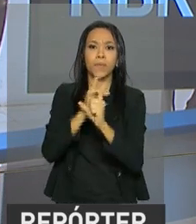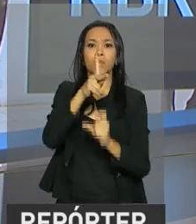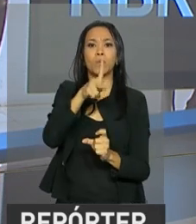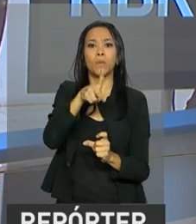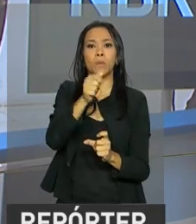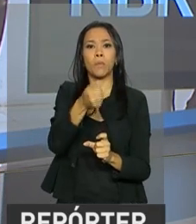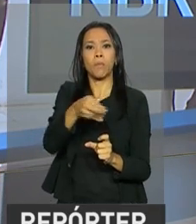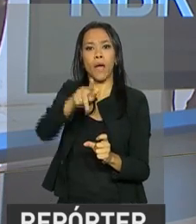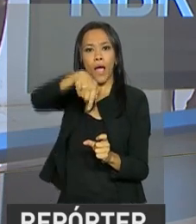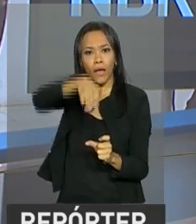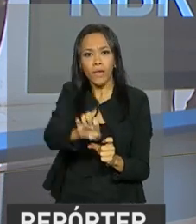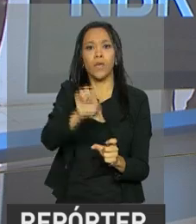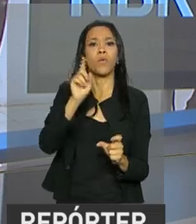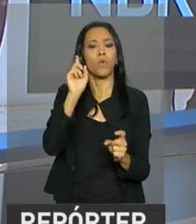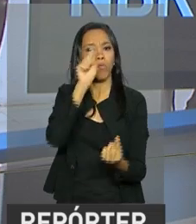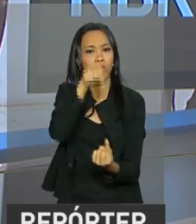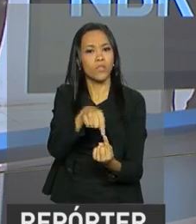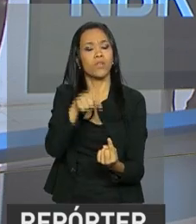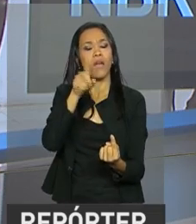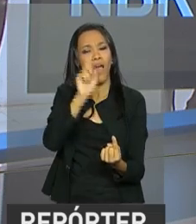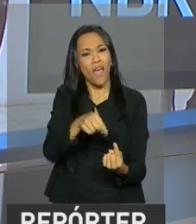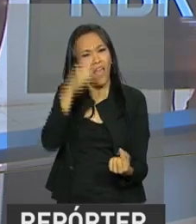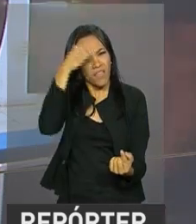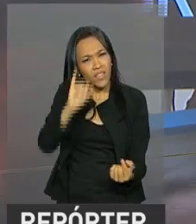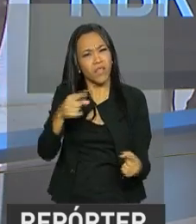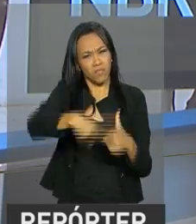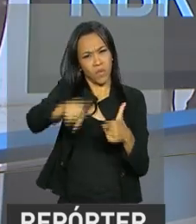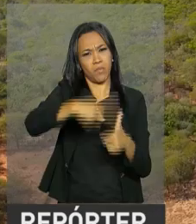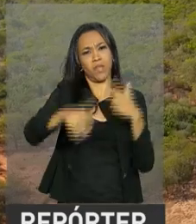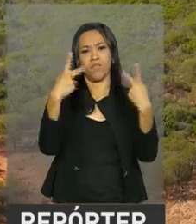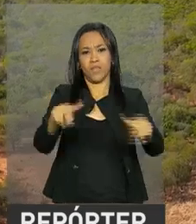quarta-feira quer evitar possíveis crises financeir